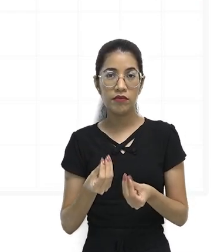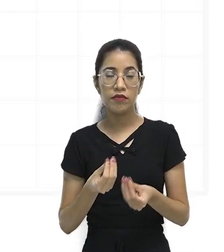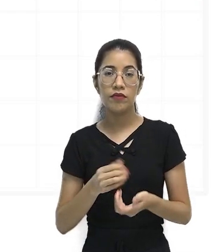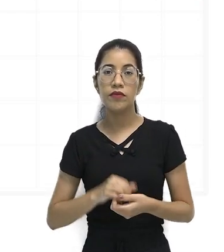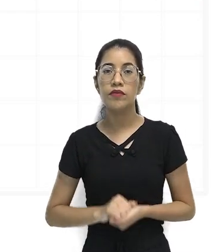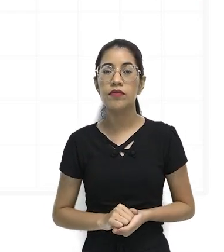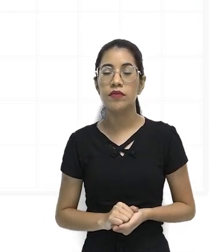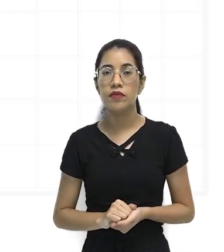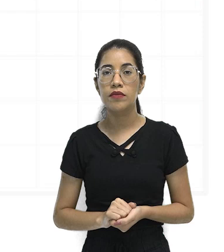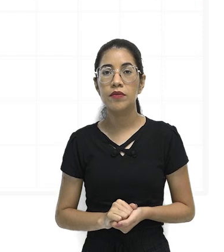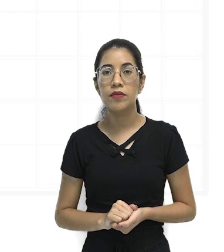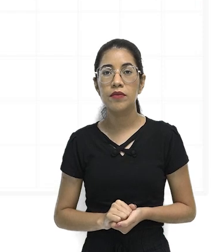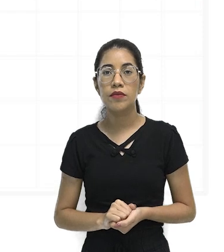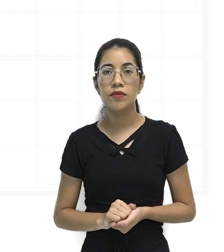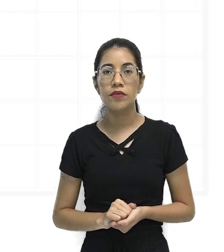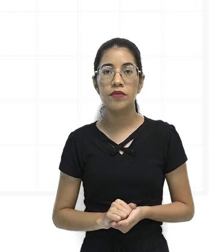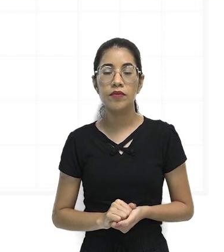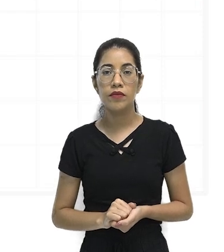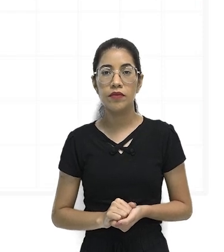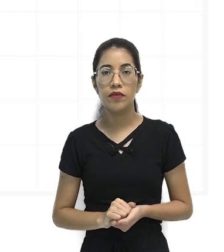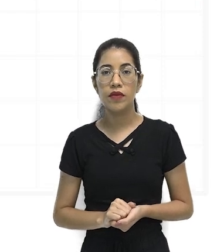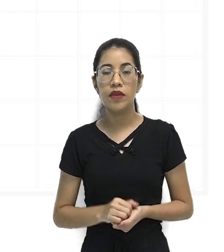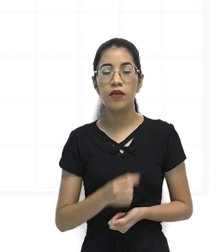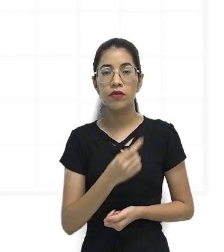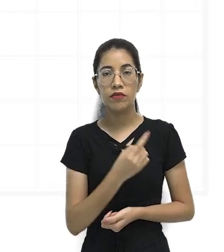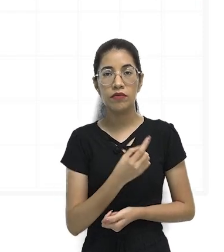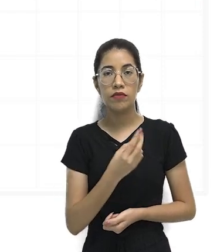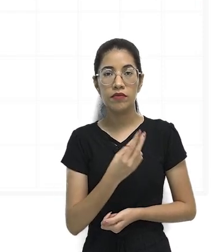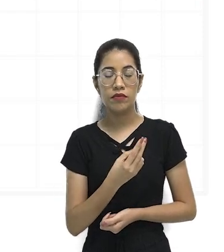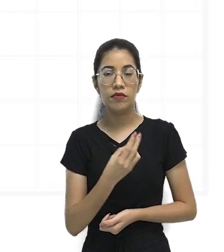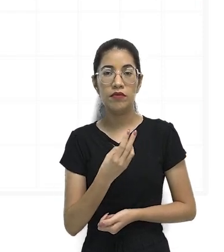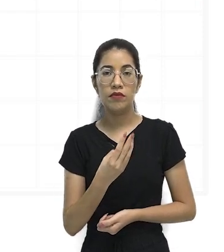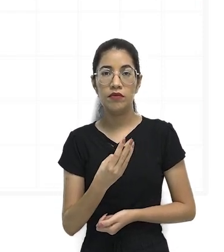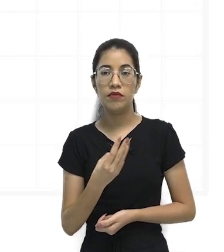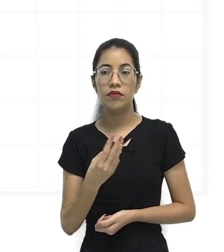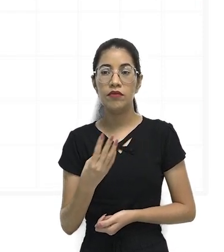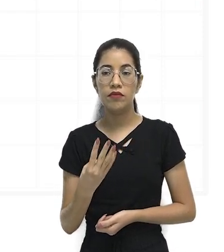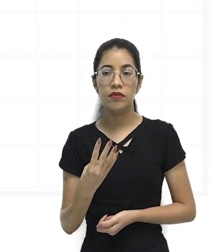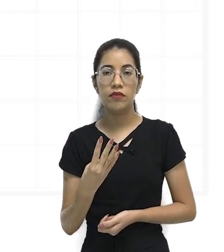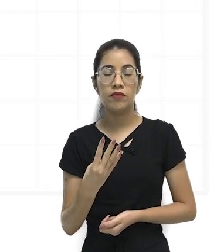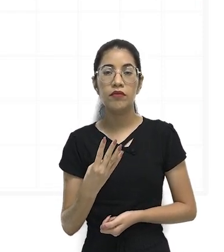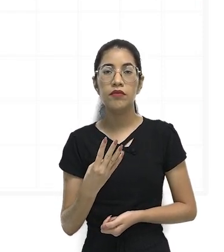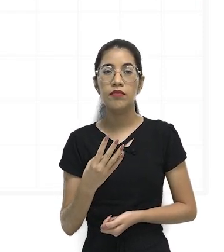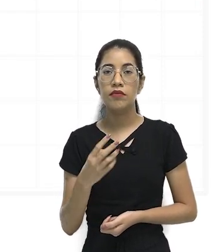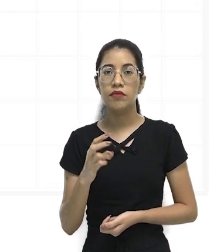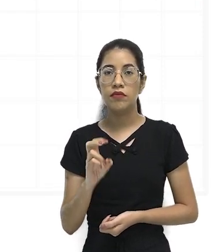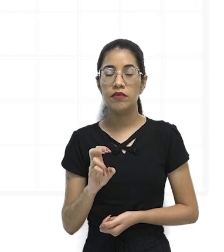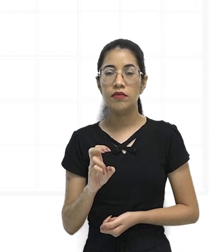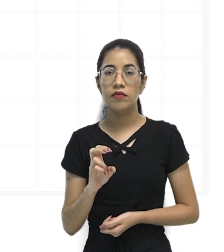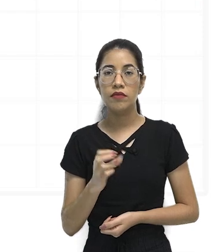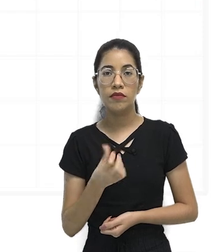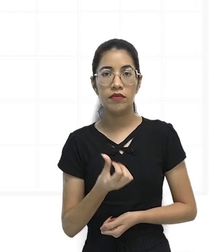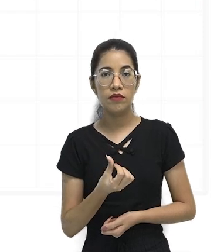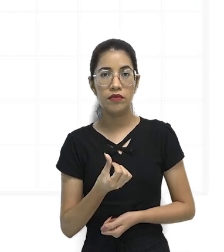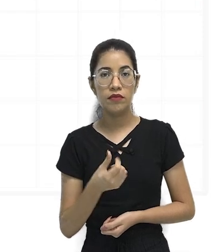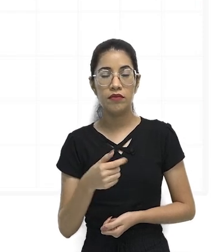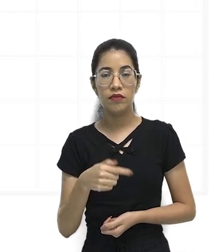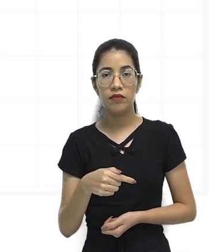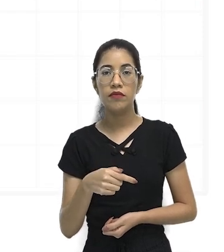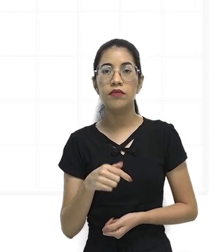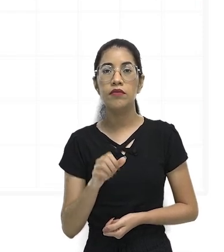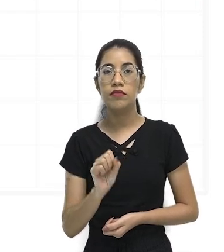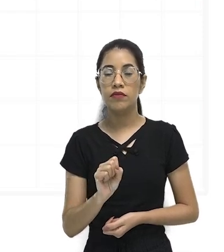apenas contar. Ou seja, 1, 2, 3, 4, 5,